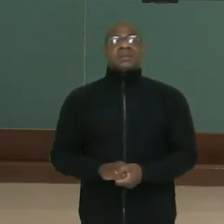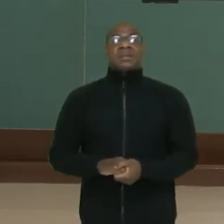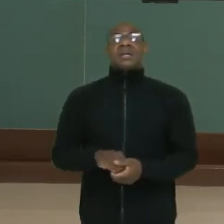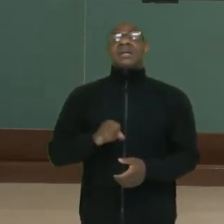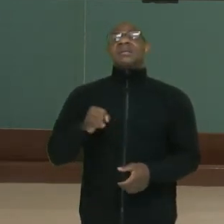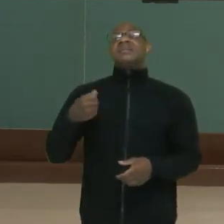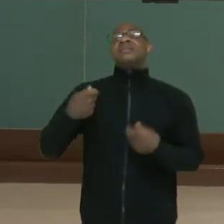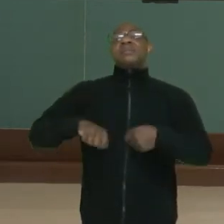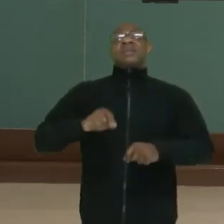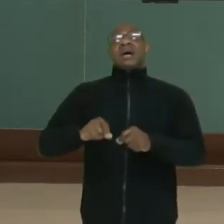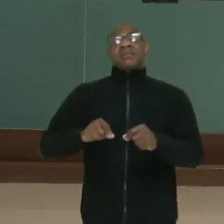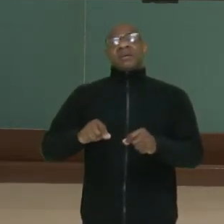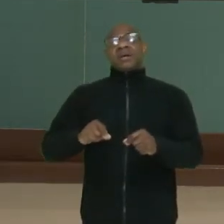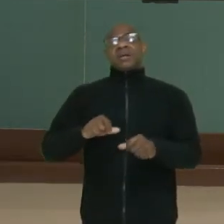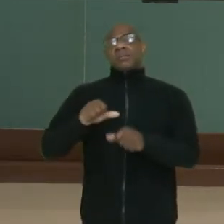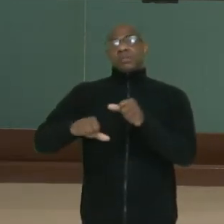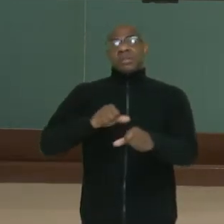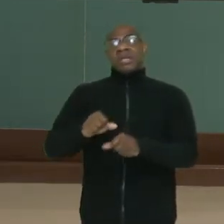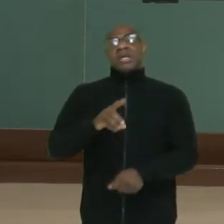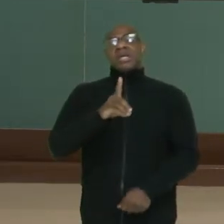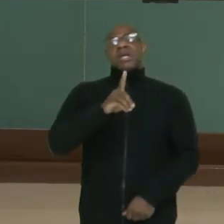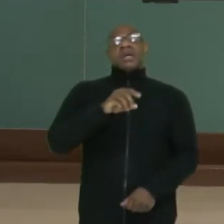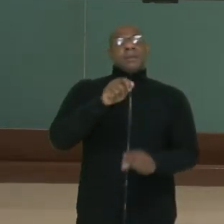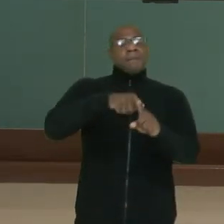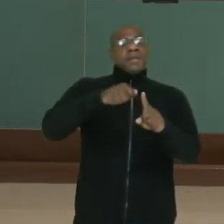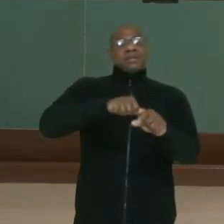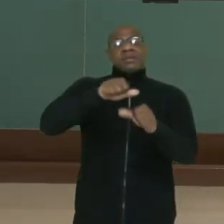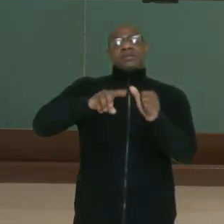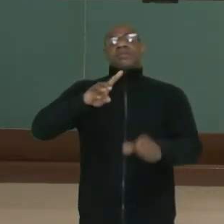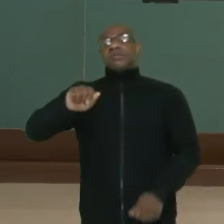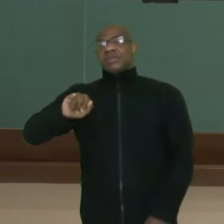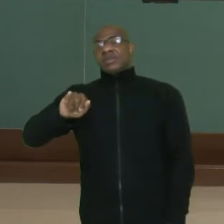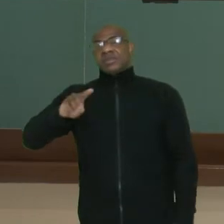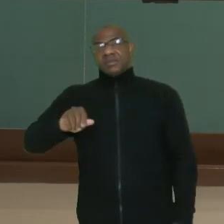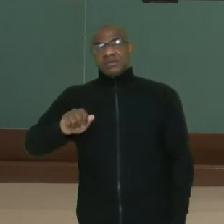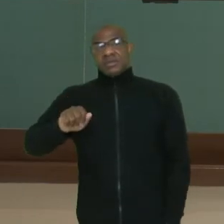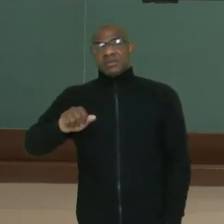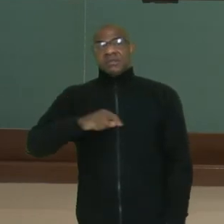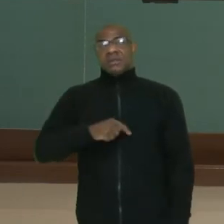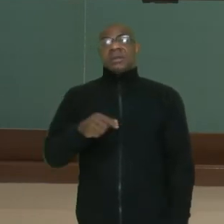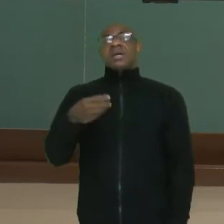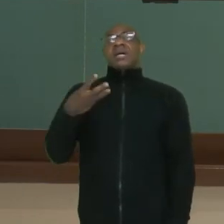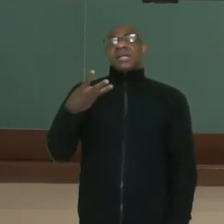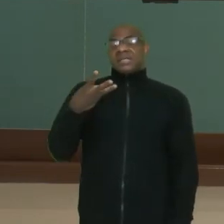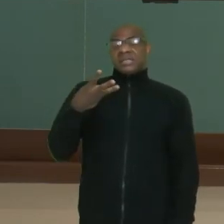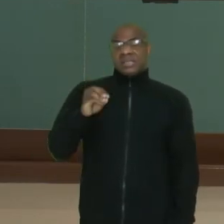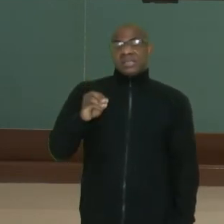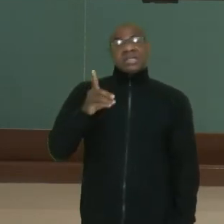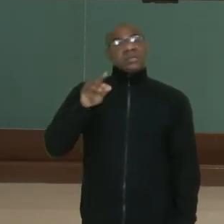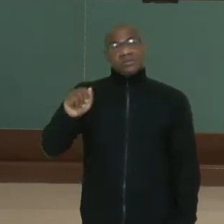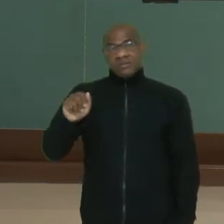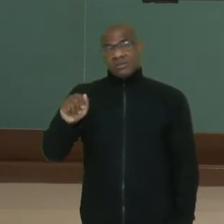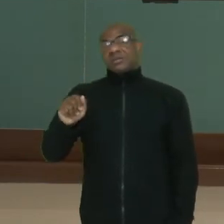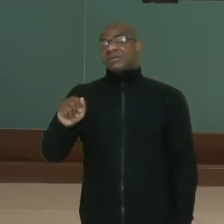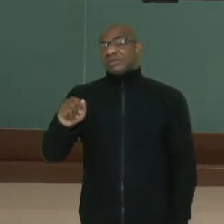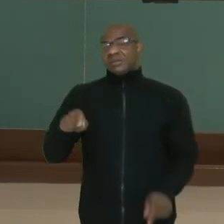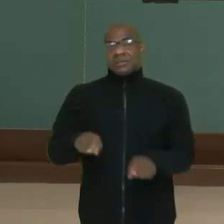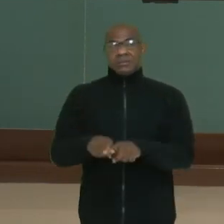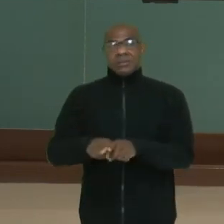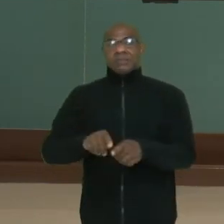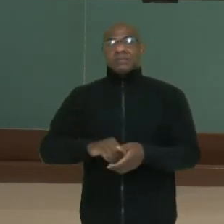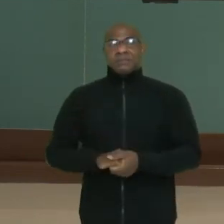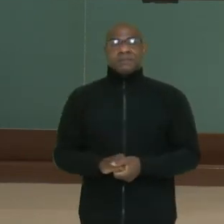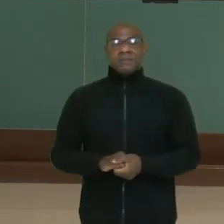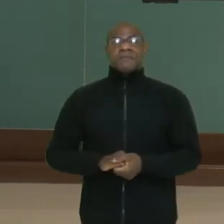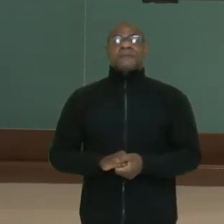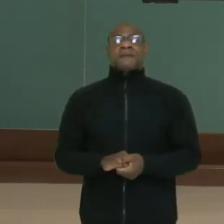precisasse transformar meses em dias, a gente considera um mês com 30 dias daí, para efeito de contas financeiras,